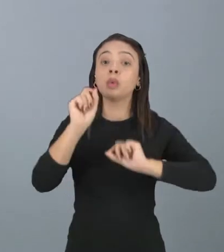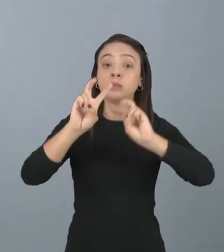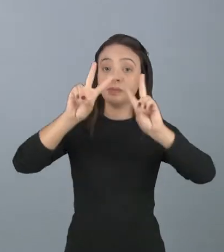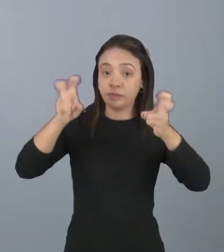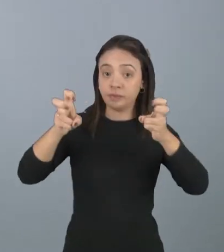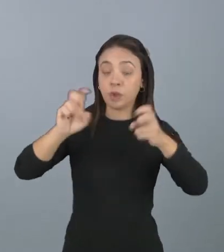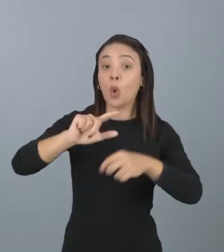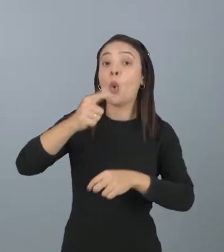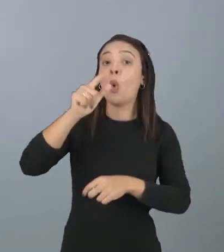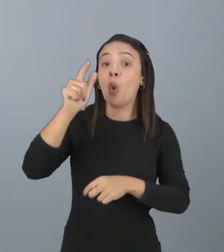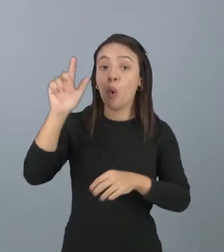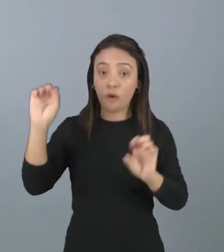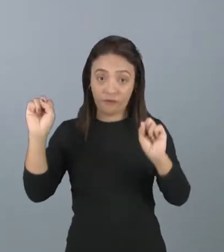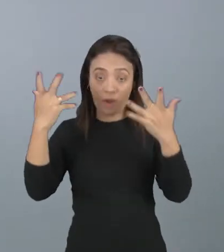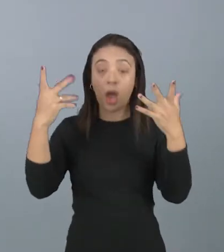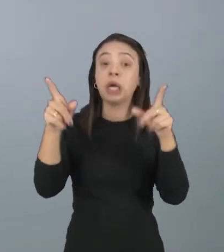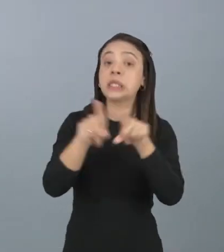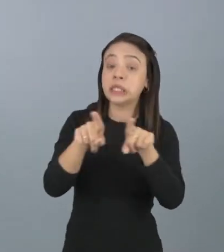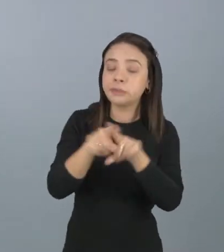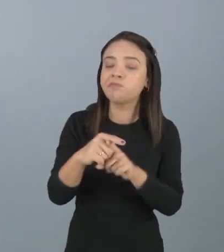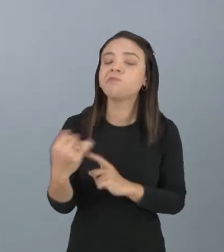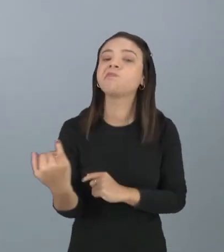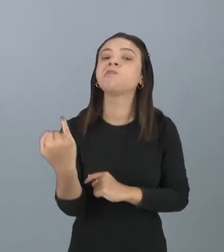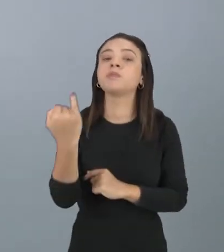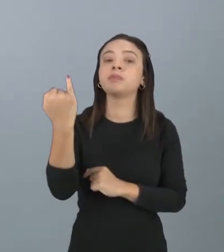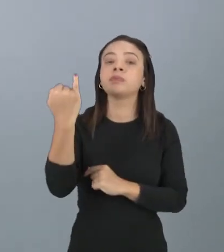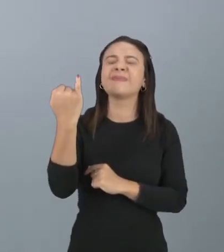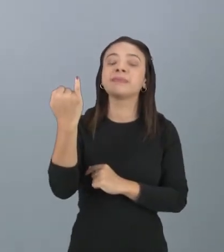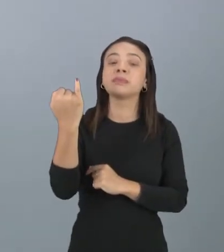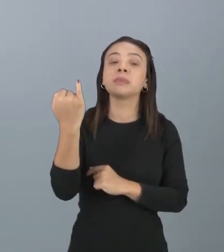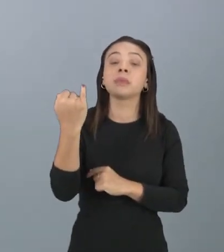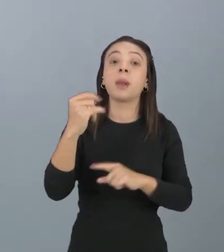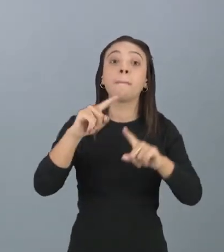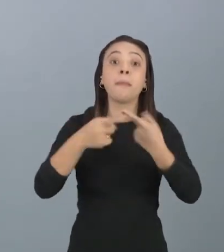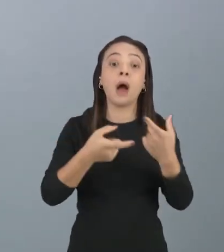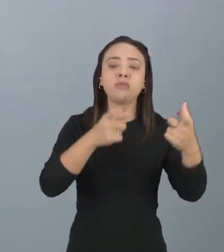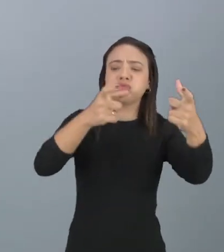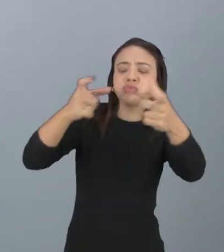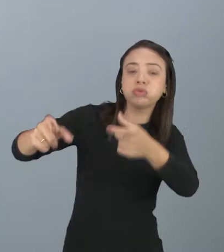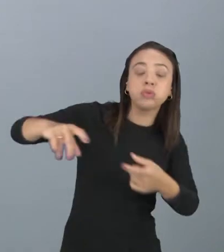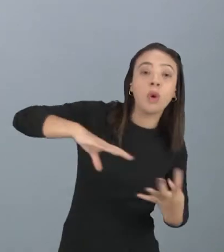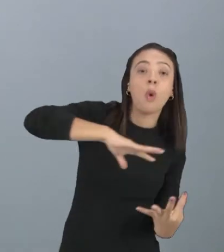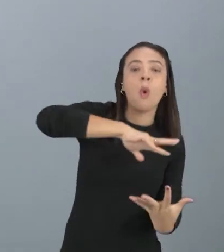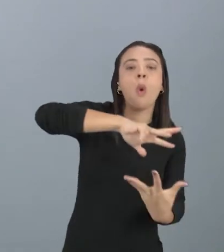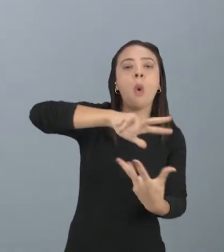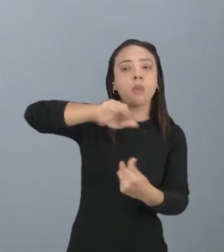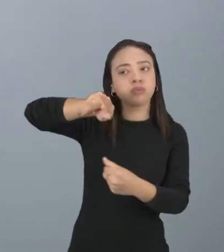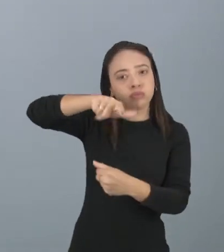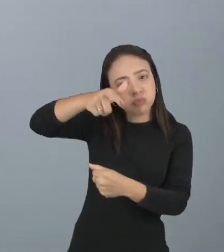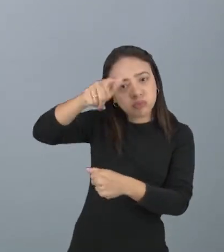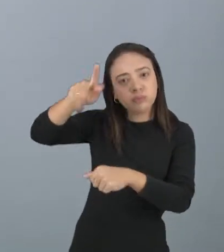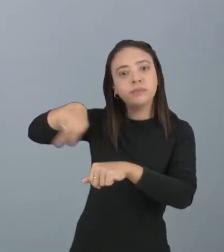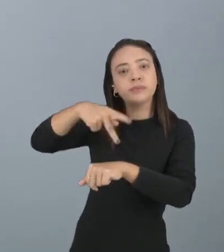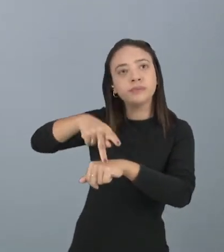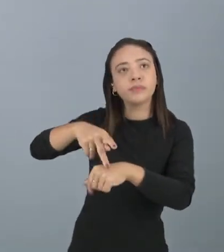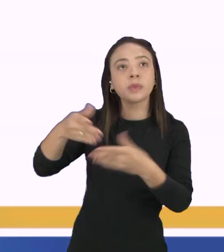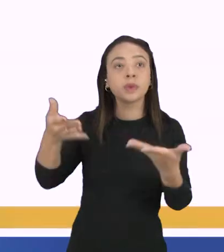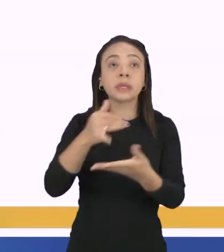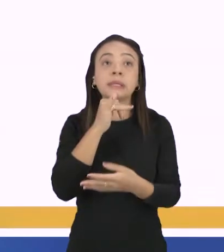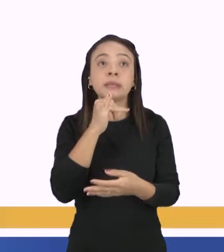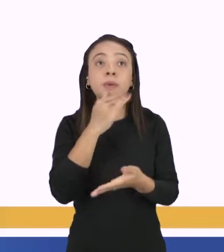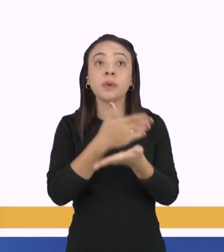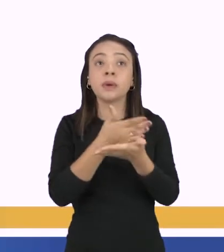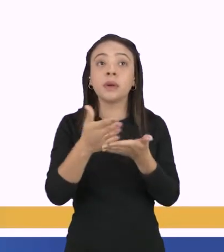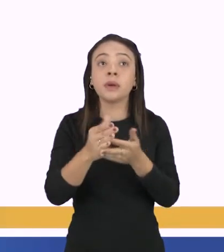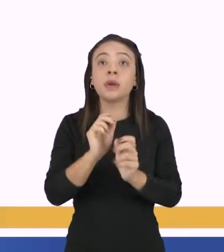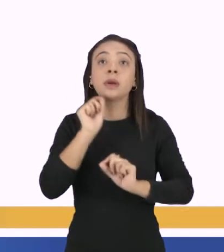sobre outras celebrações também importantes que são feitas ao redor do mundo em outros países. Então vamos começar falando um pouquinho sobre o